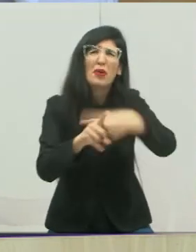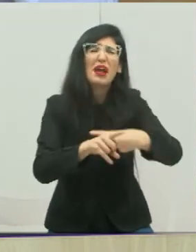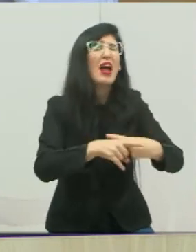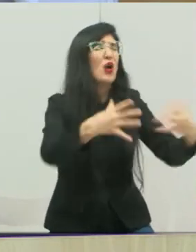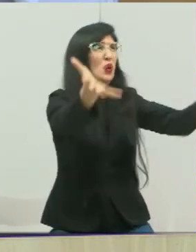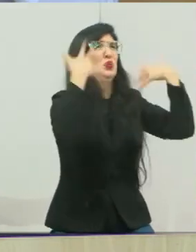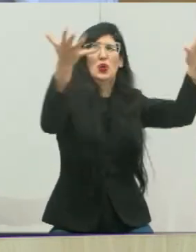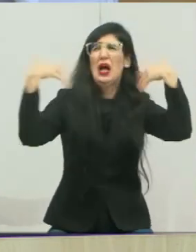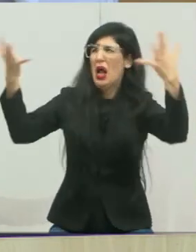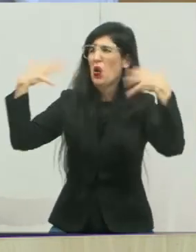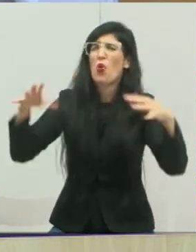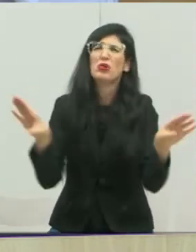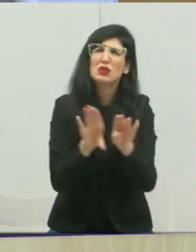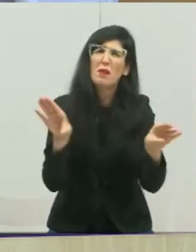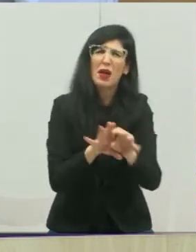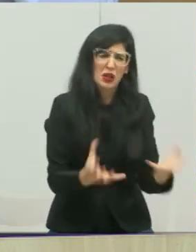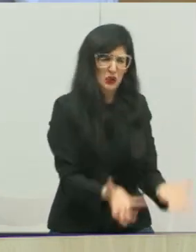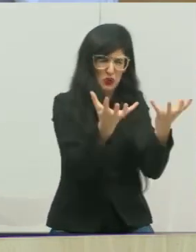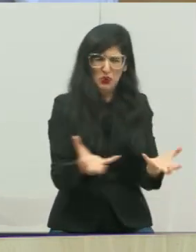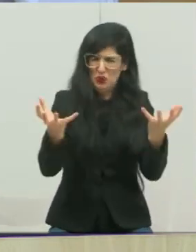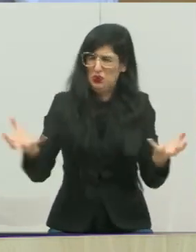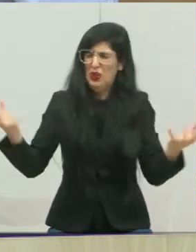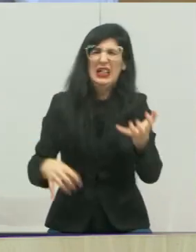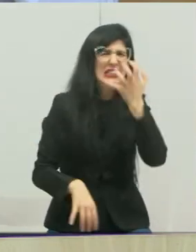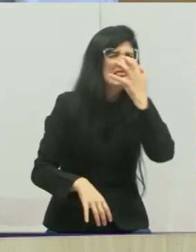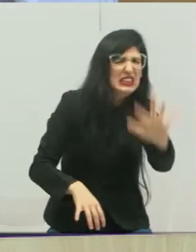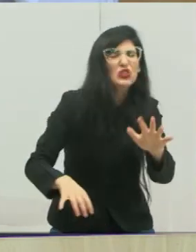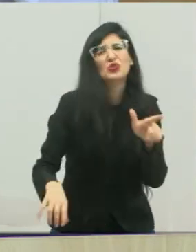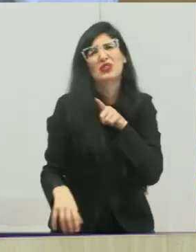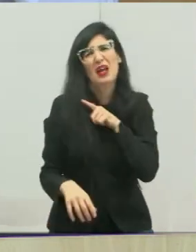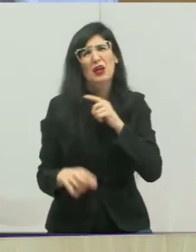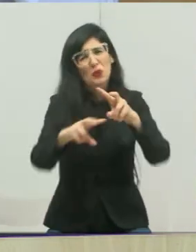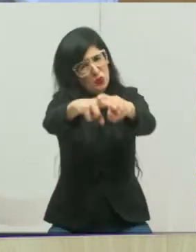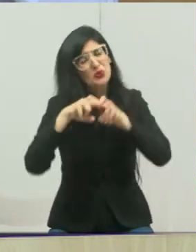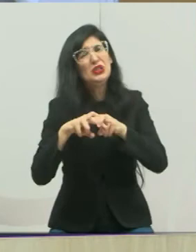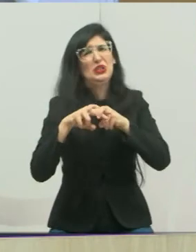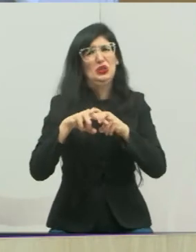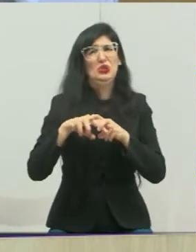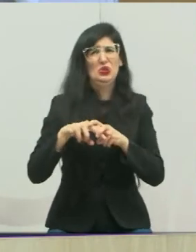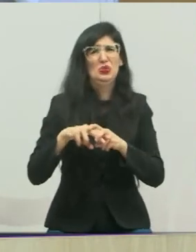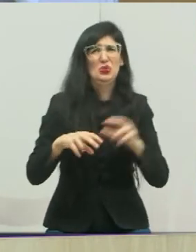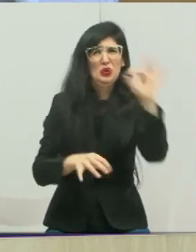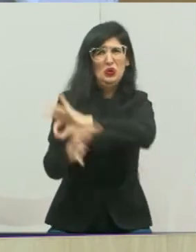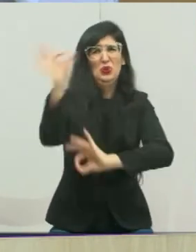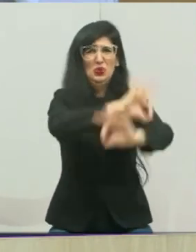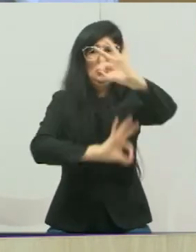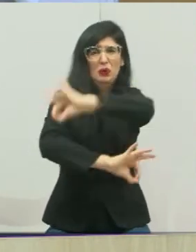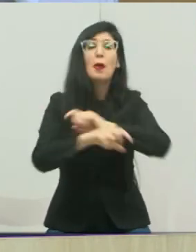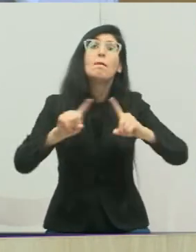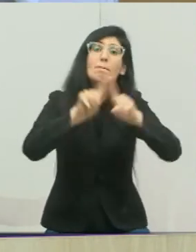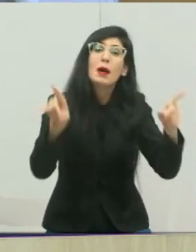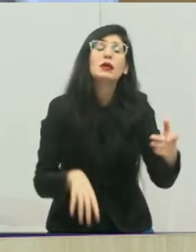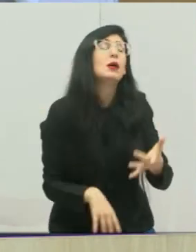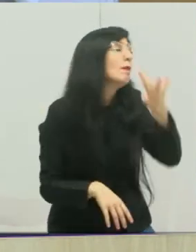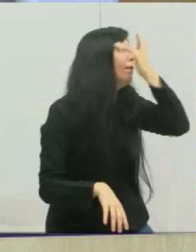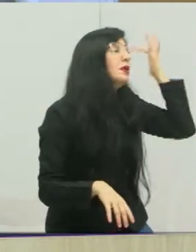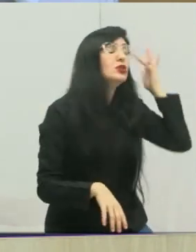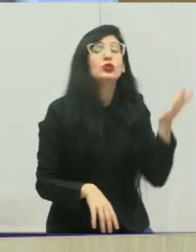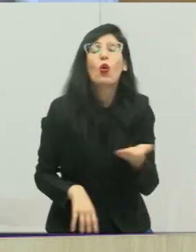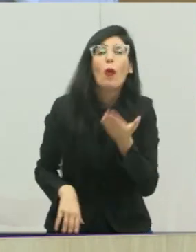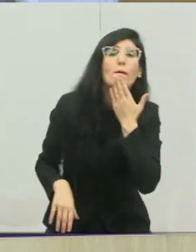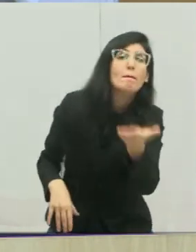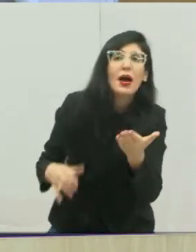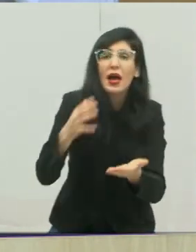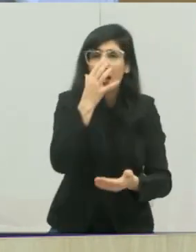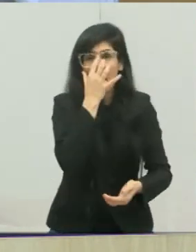e lixo, há previsão de nova aplicação emergencial de fumacê? Terceiro, diante da reivindicação dos moradores próximos aos córregos